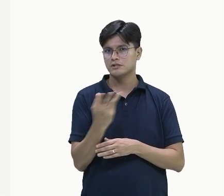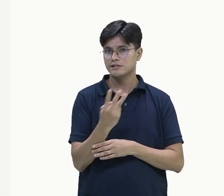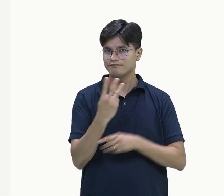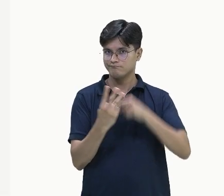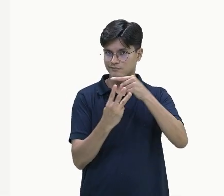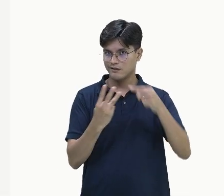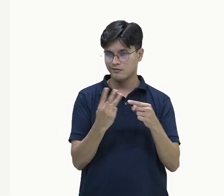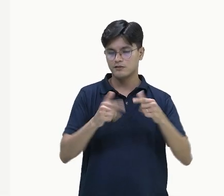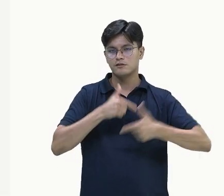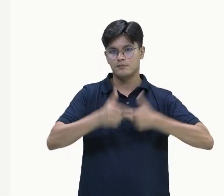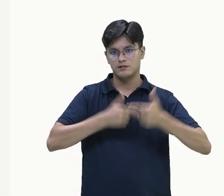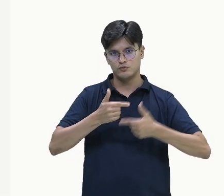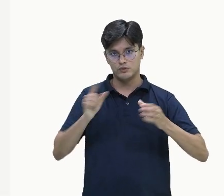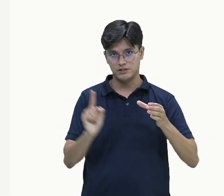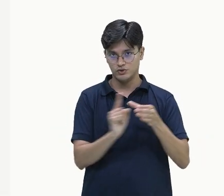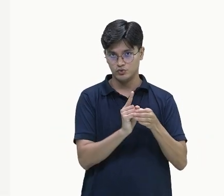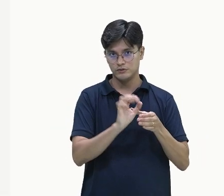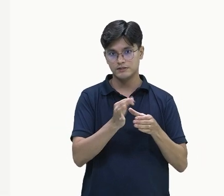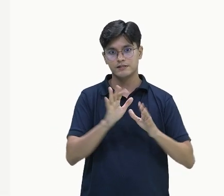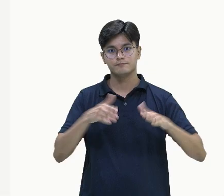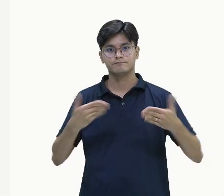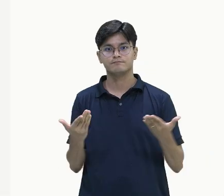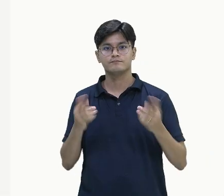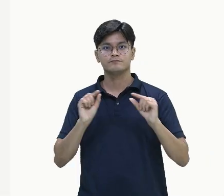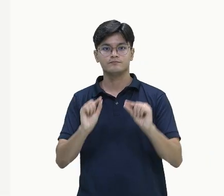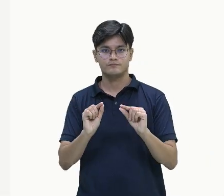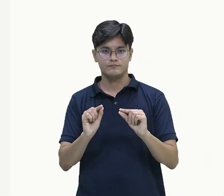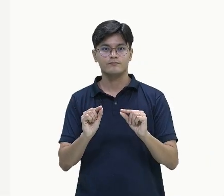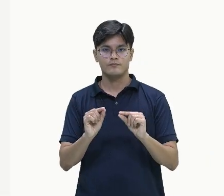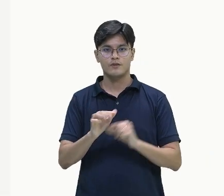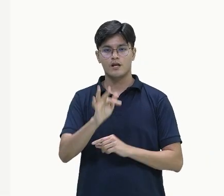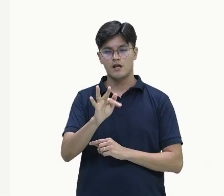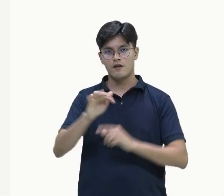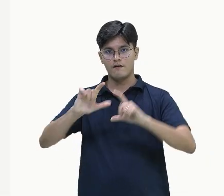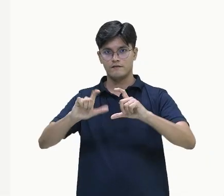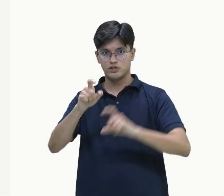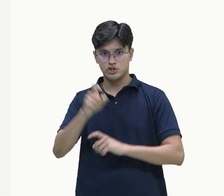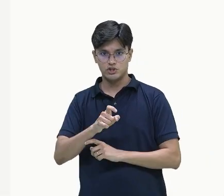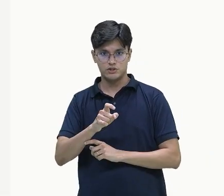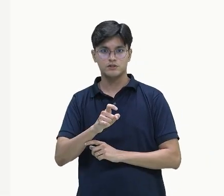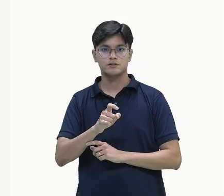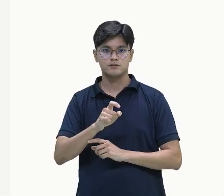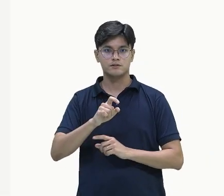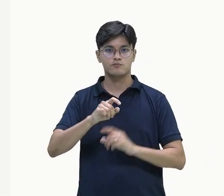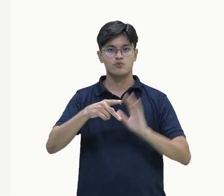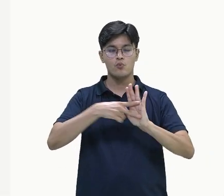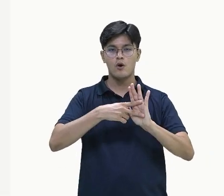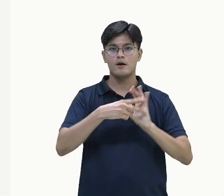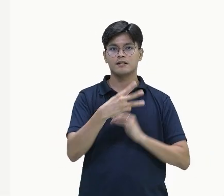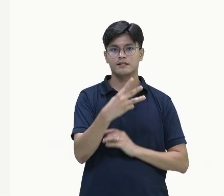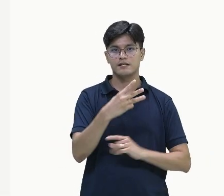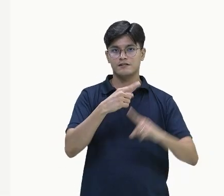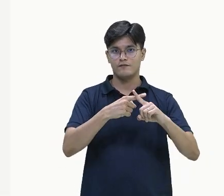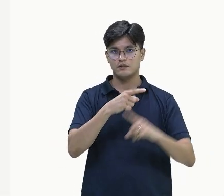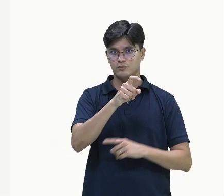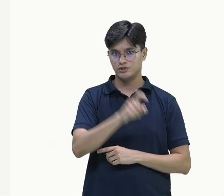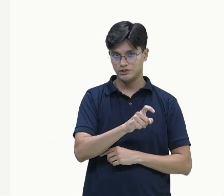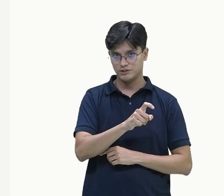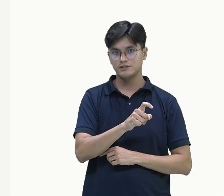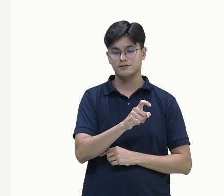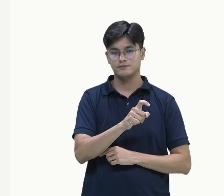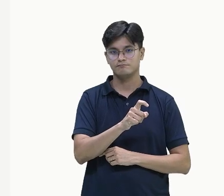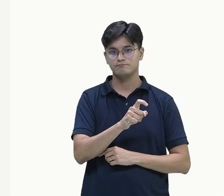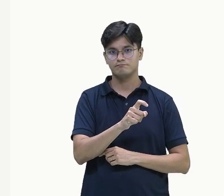ou y é igual a 3 vezes o x, que é o ano, mais 12. Não é isso, professor Paulo? Exatamente.